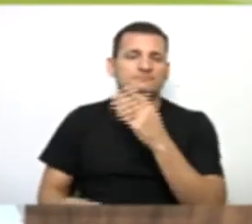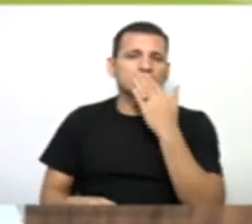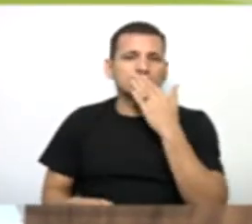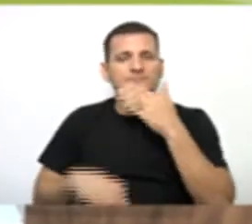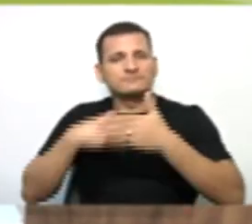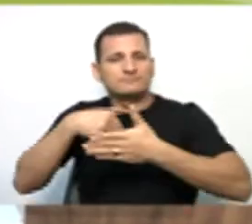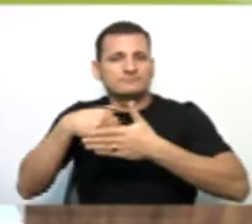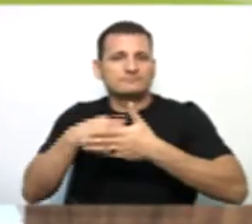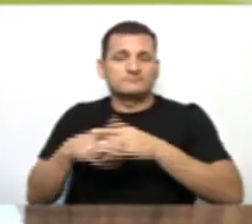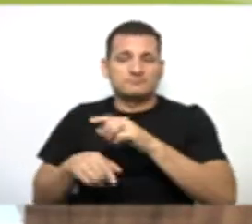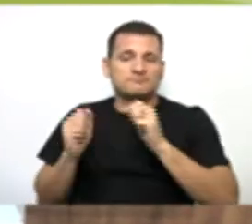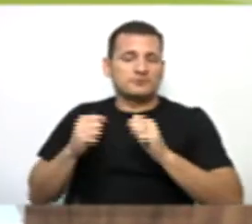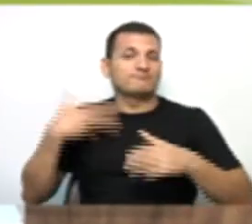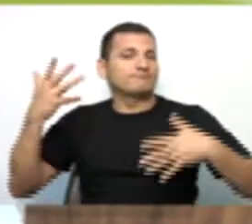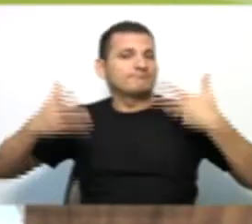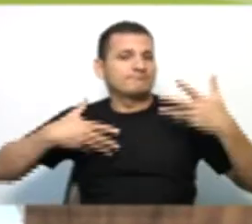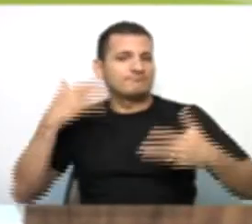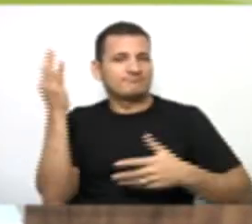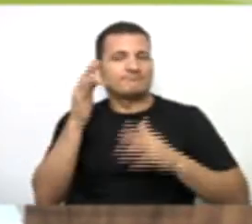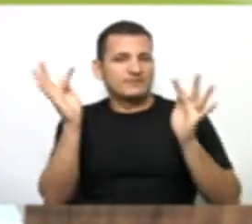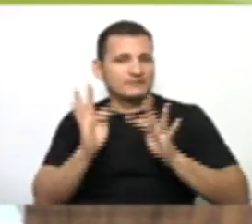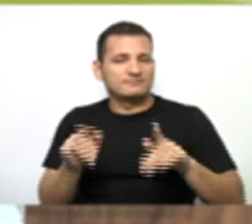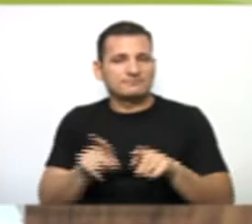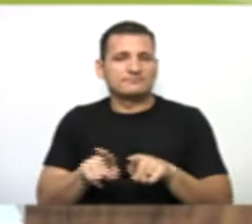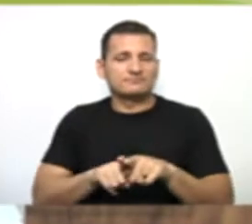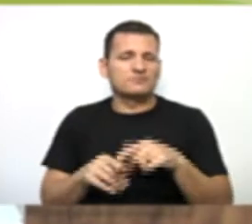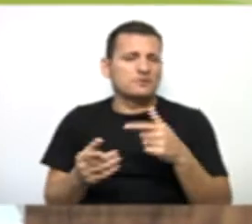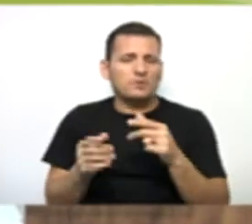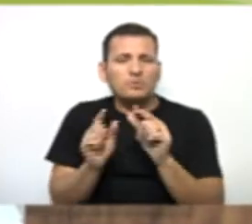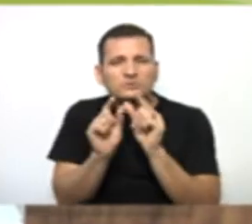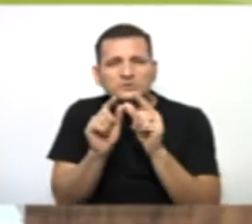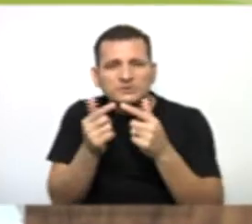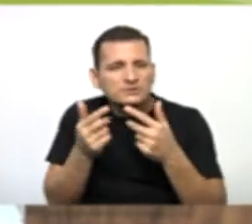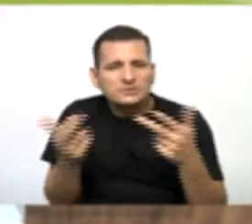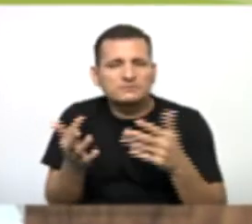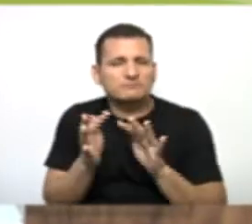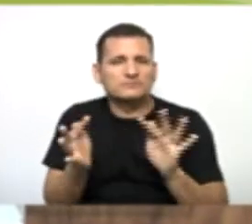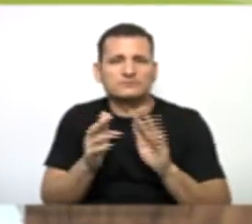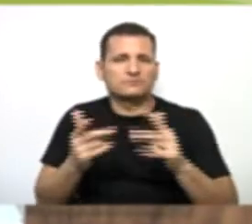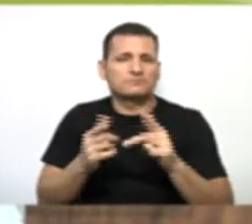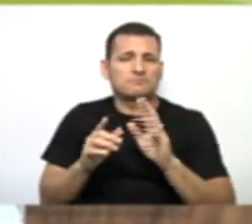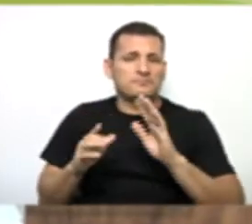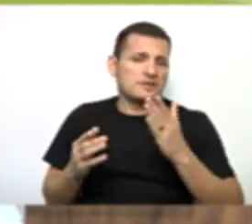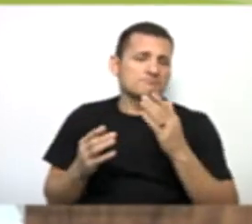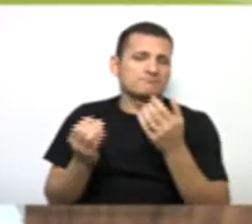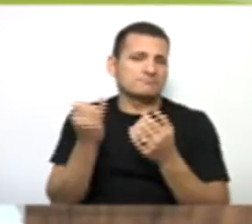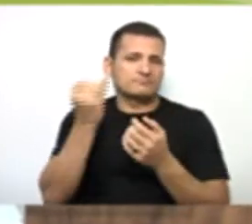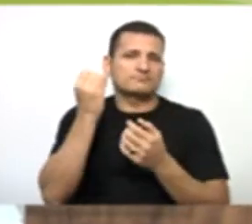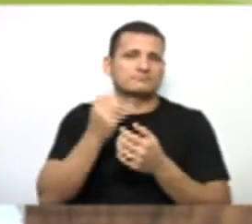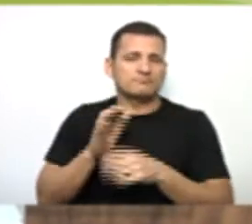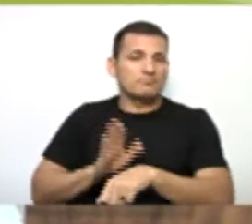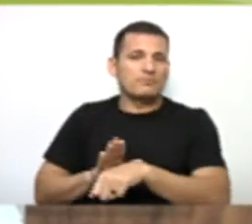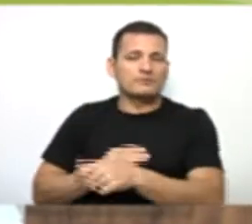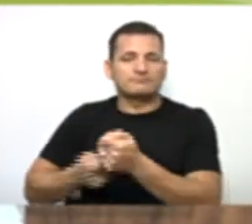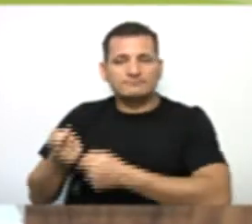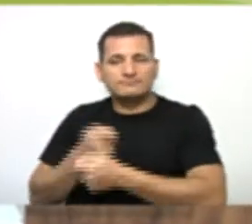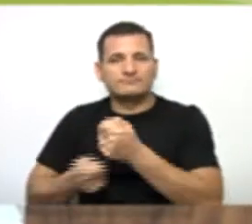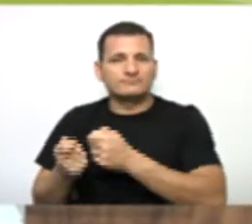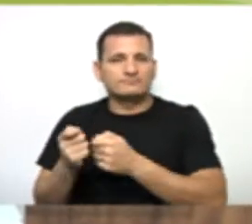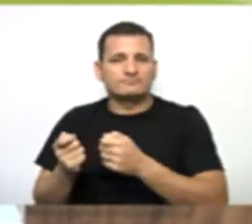ficar super contente. Então, são às vezes coisas pequenas, mas que podem ser muito importantes no momento de negociação, para tirar